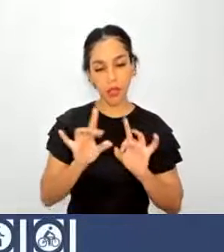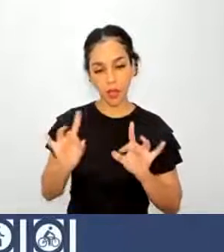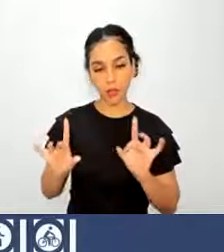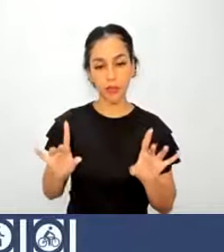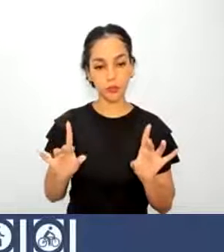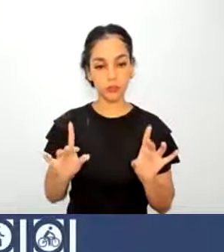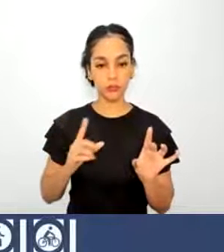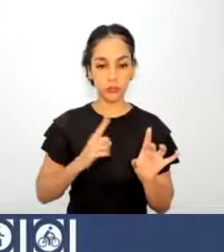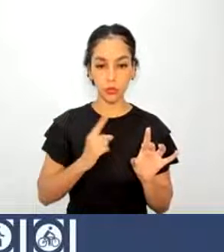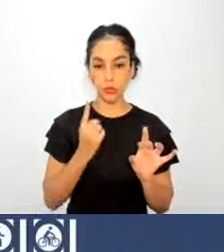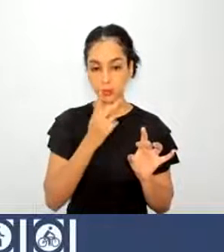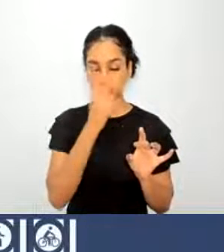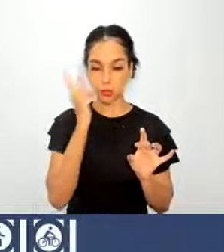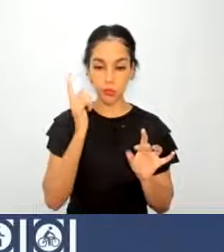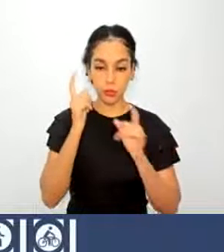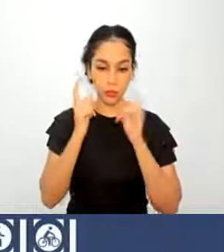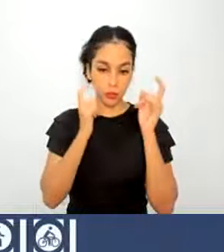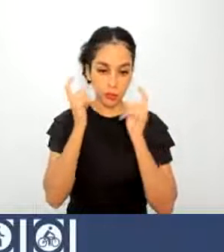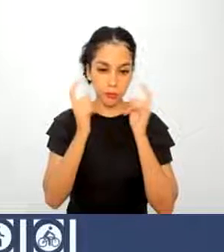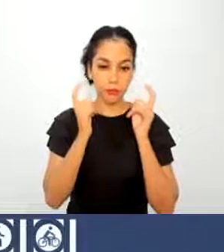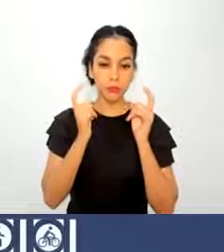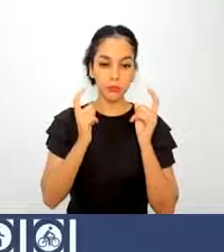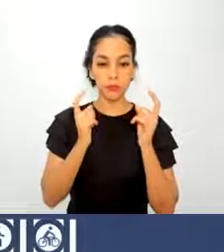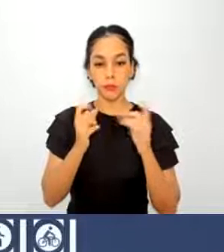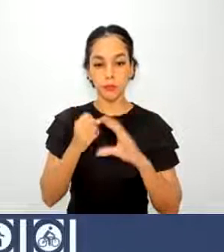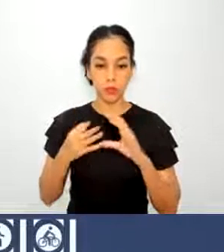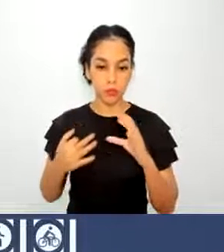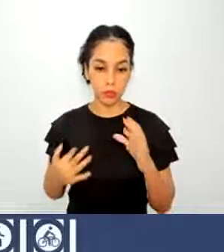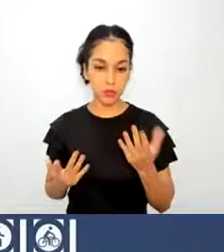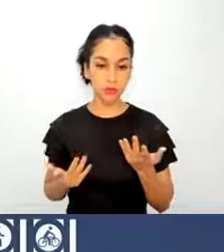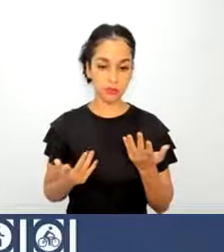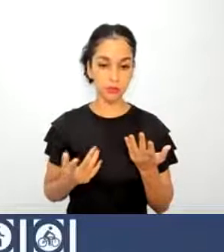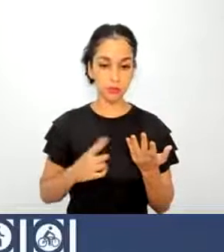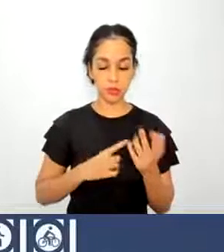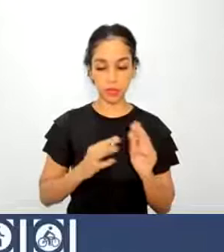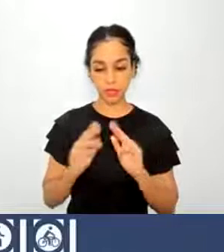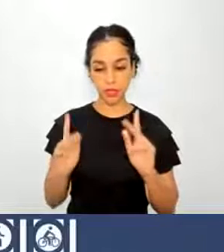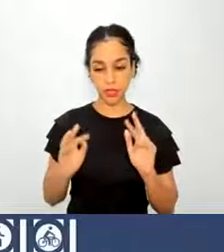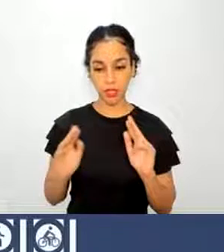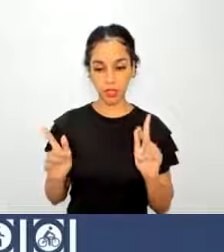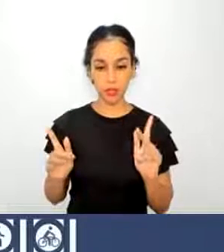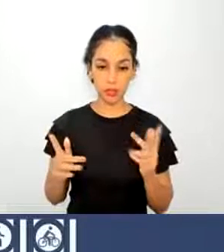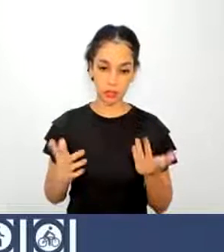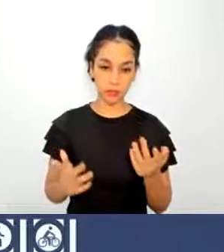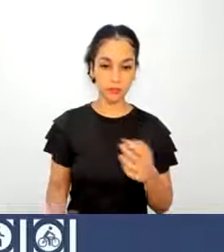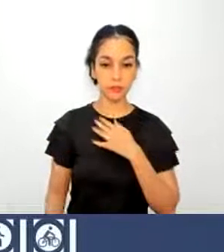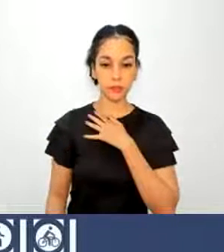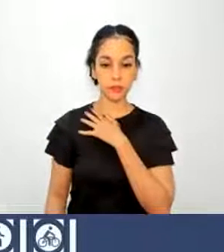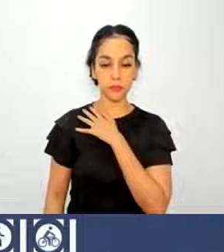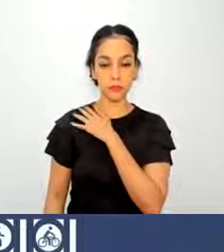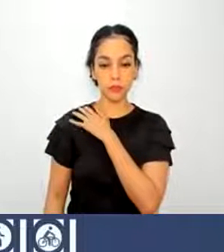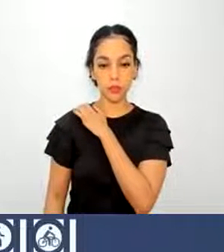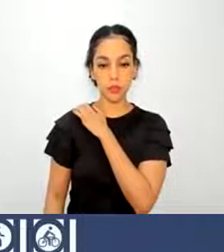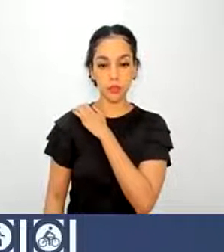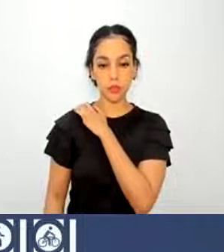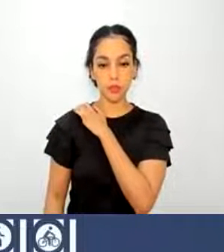cunhado por uma pessoa que está preocupada com um determinado aspecto, elas têm diferenças entre elas, né? Mas, claro, a